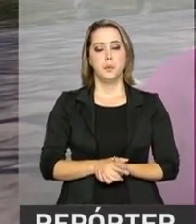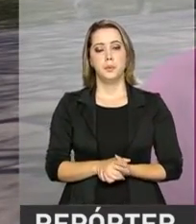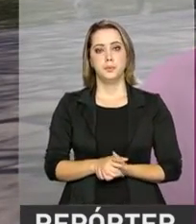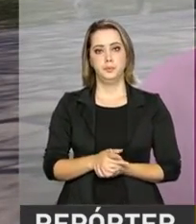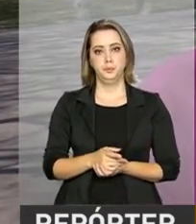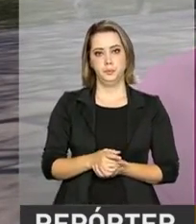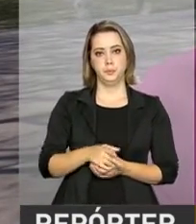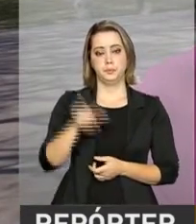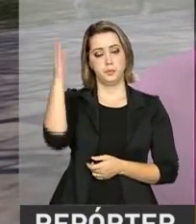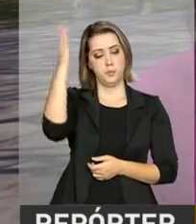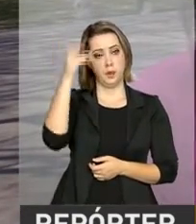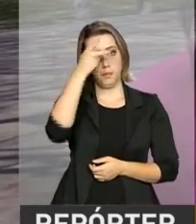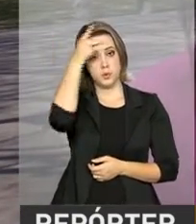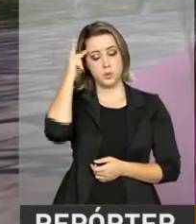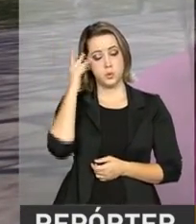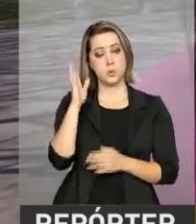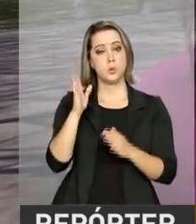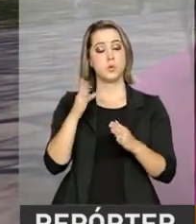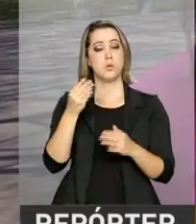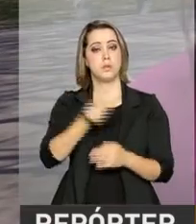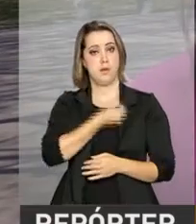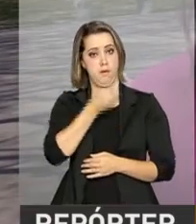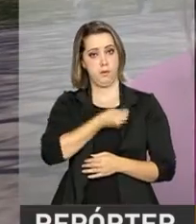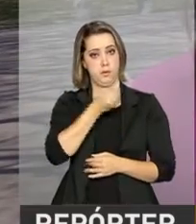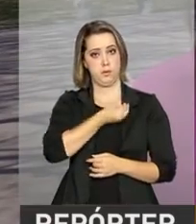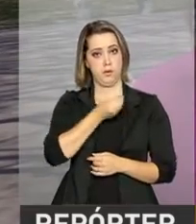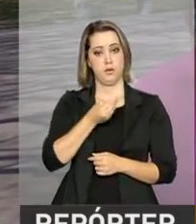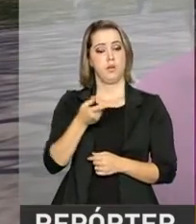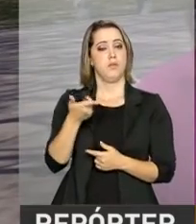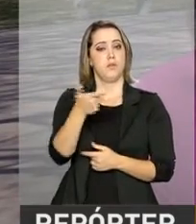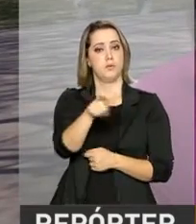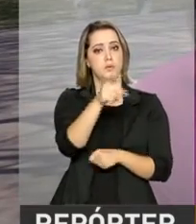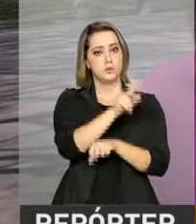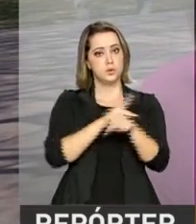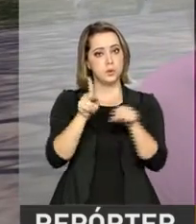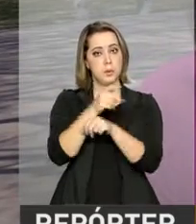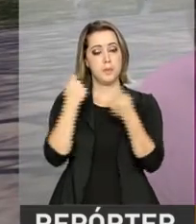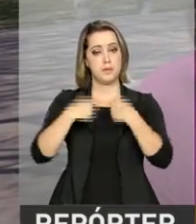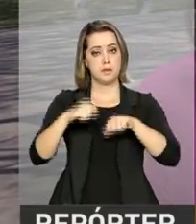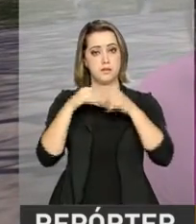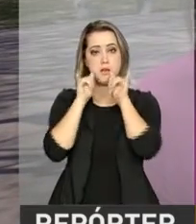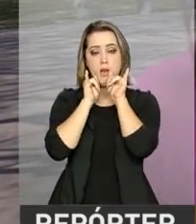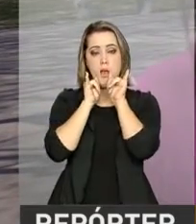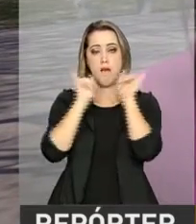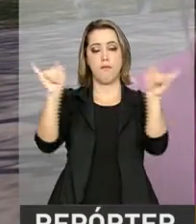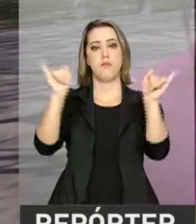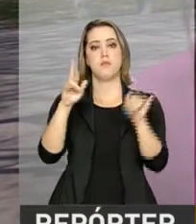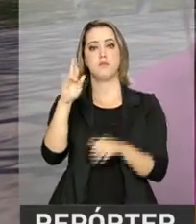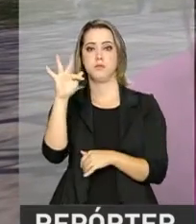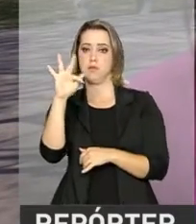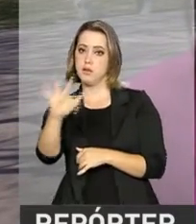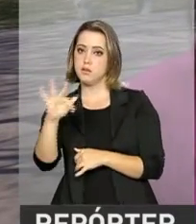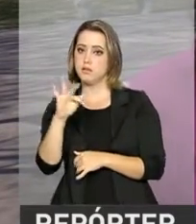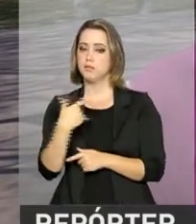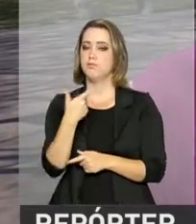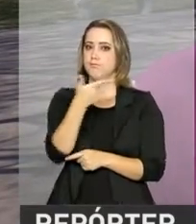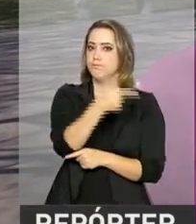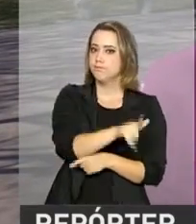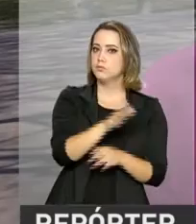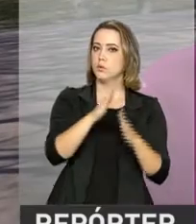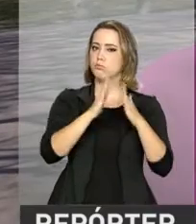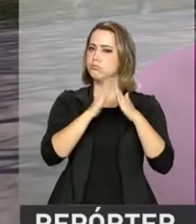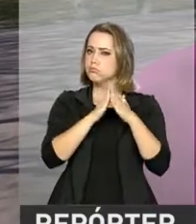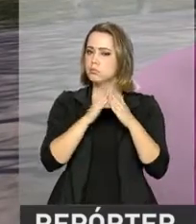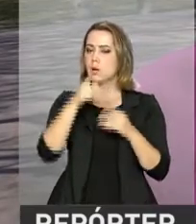têm até o dia 28 de fevereiro para entregar a comunicação de saída definitiva do país a receita federal devem